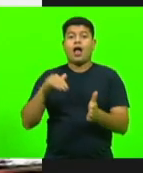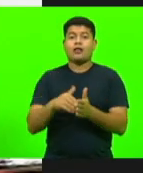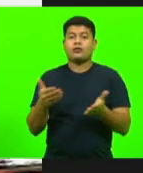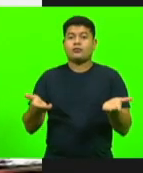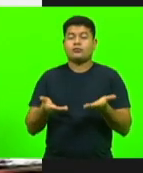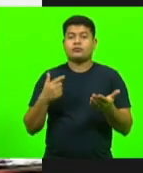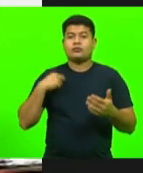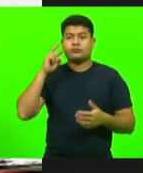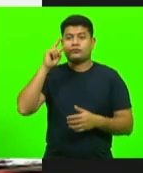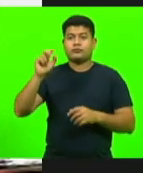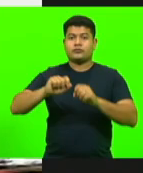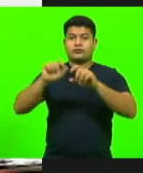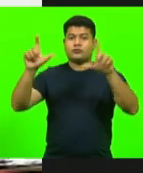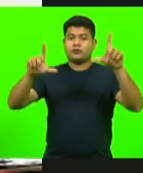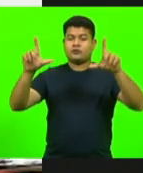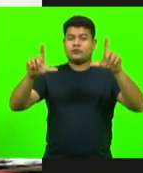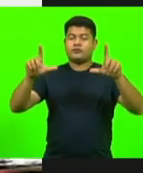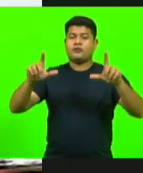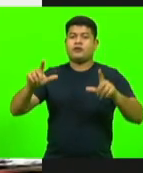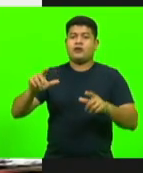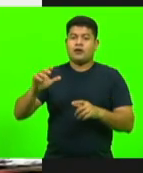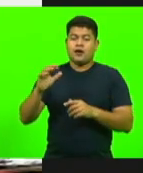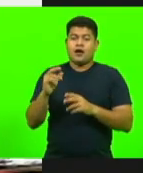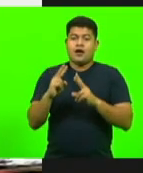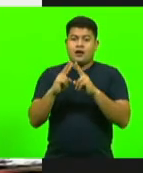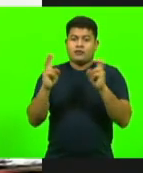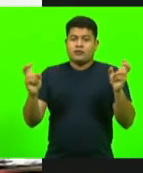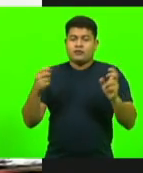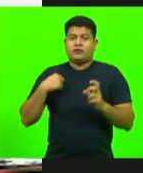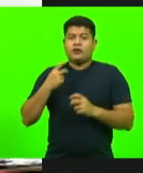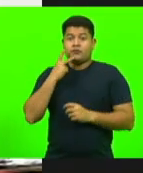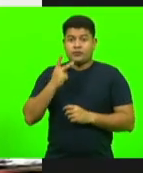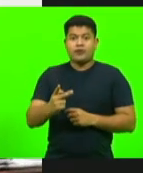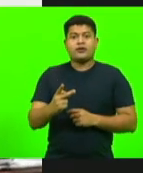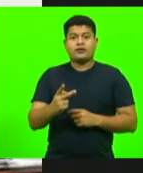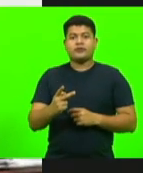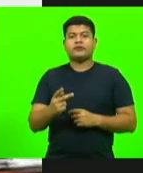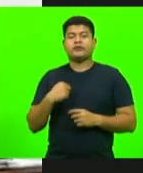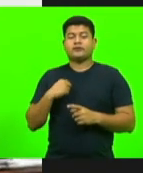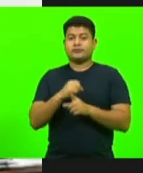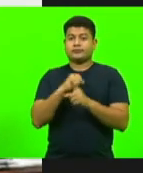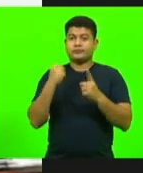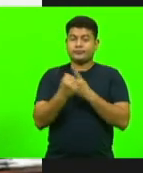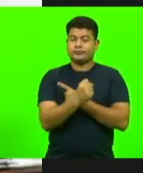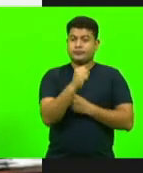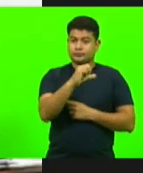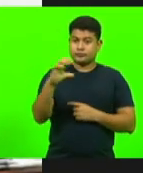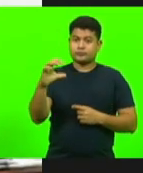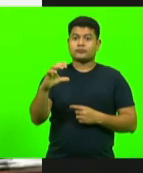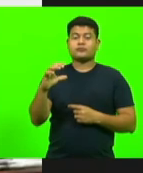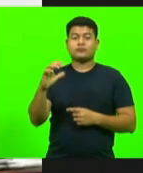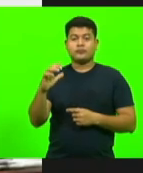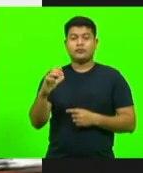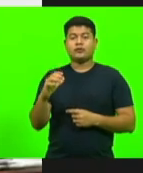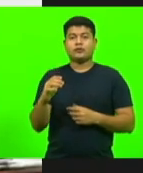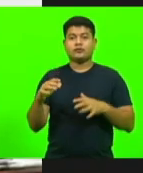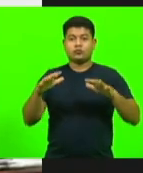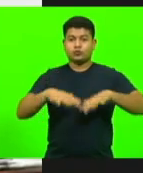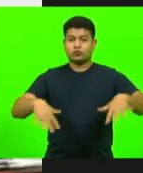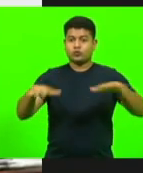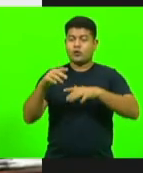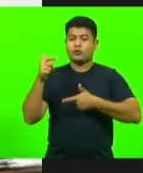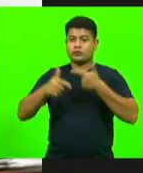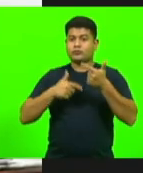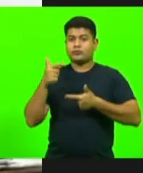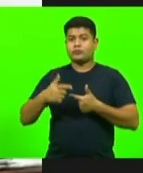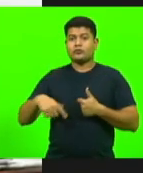Floripa e falei isso que as pessoas na sociedade Catarinense o trabalhador EA trabalhadora Catarinense da gente não pede que